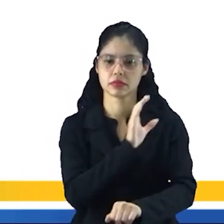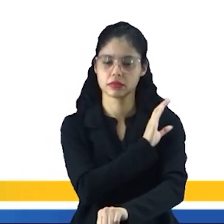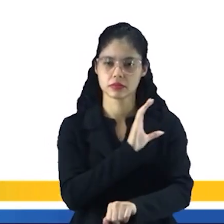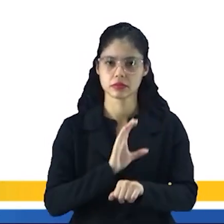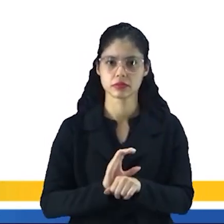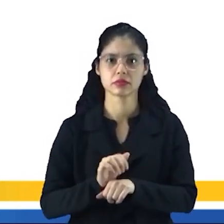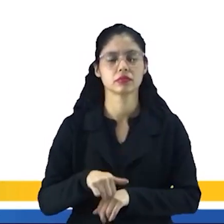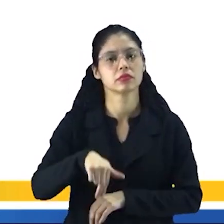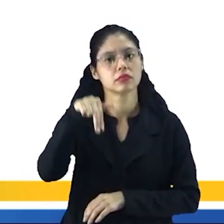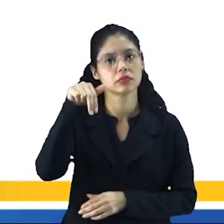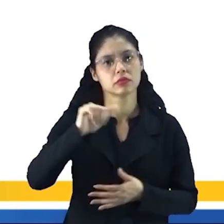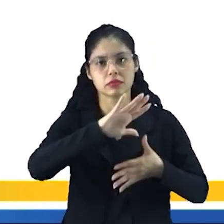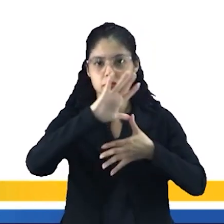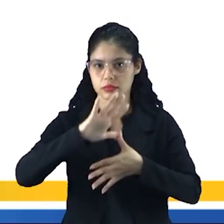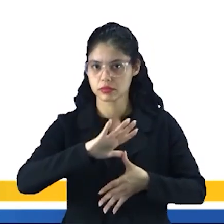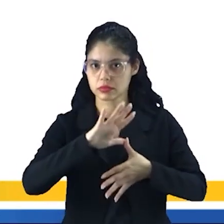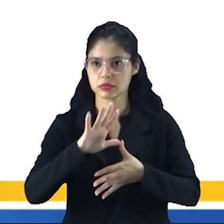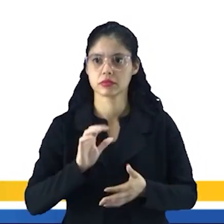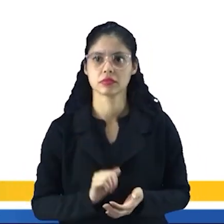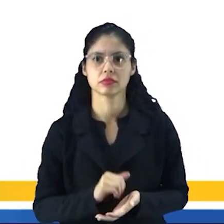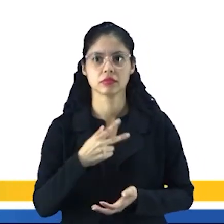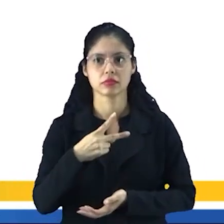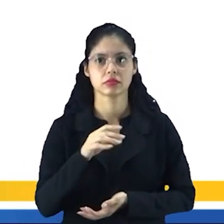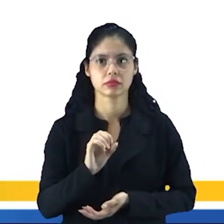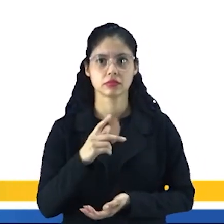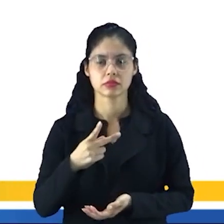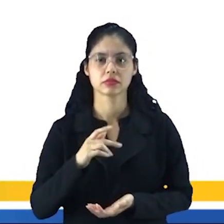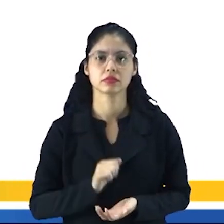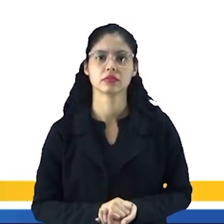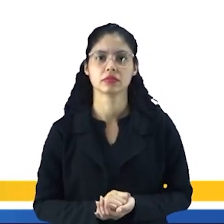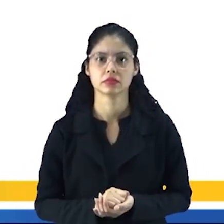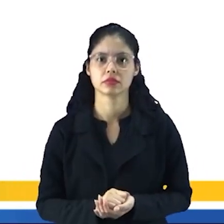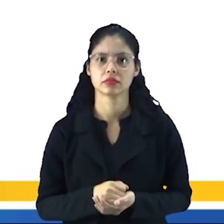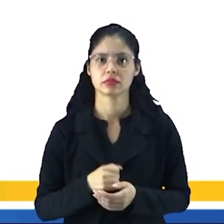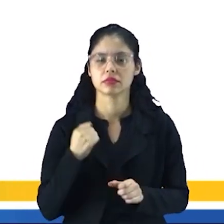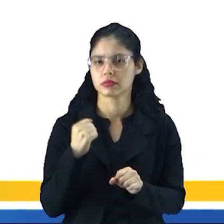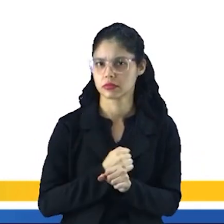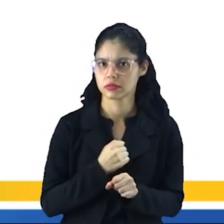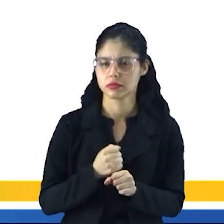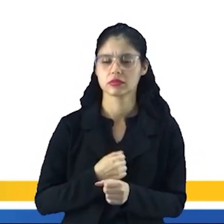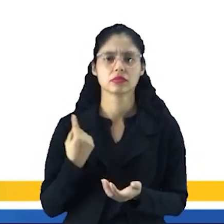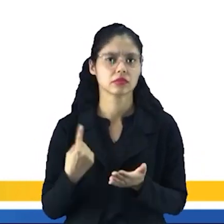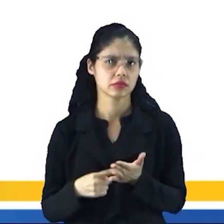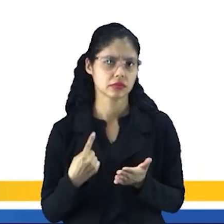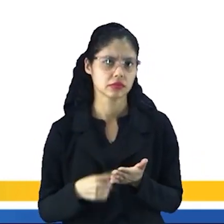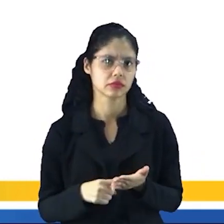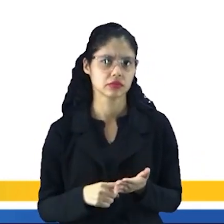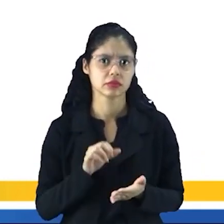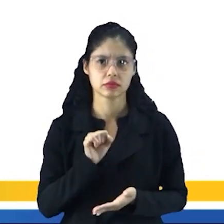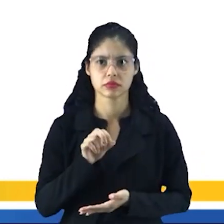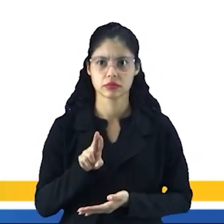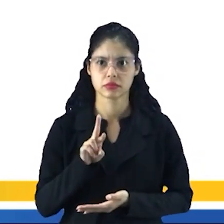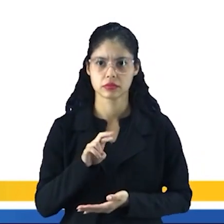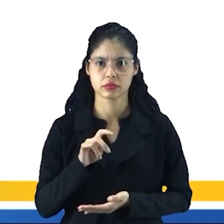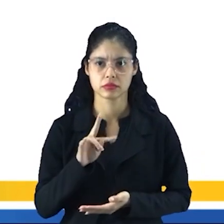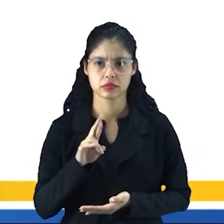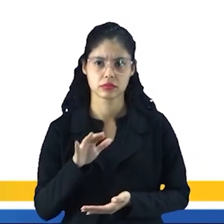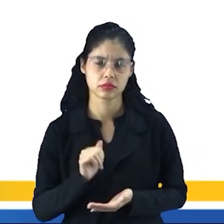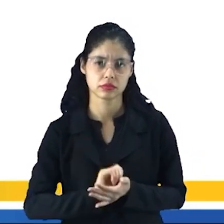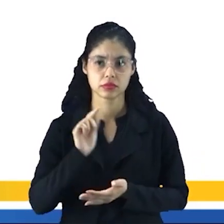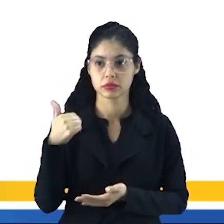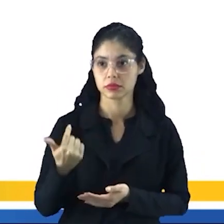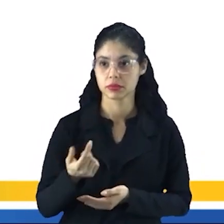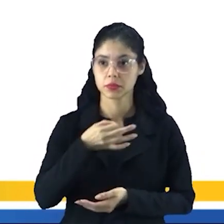cultura norte-americana. Ele é um artista da pop art. Será que essa obra poderia ser considerada surrealista?